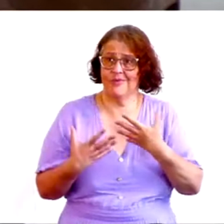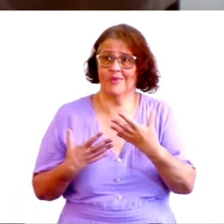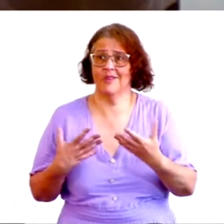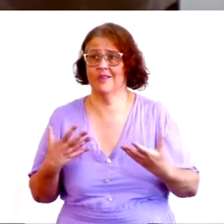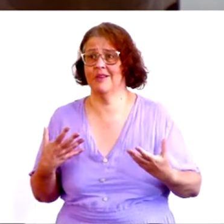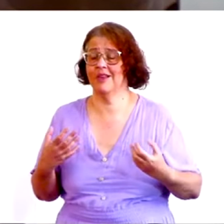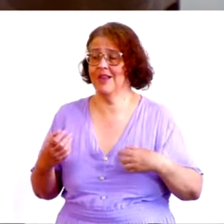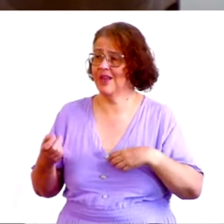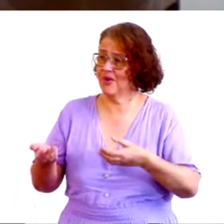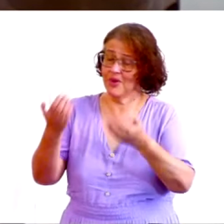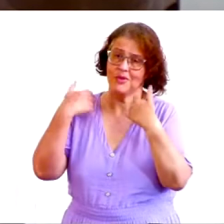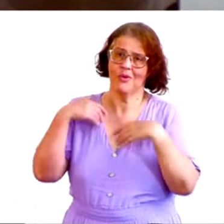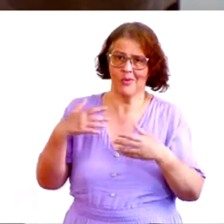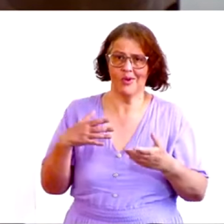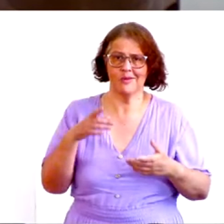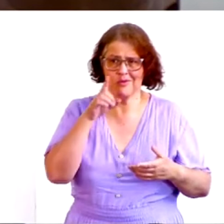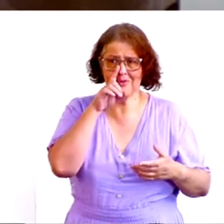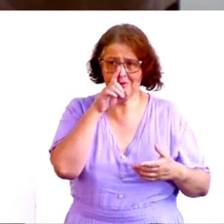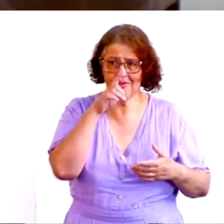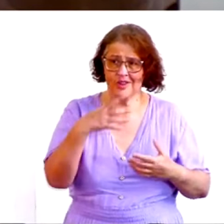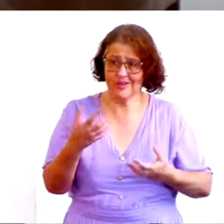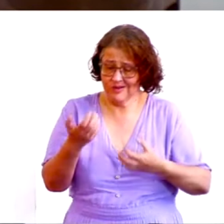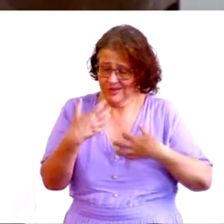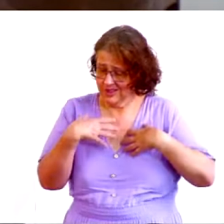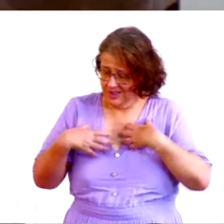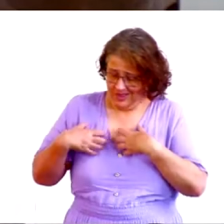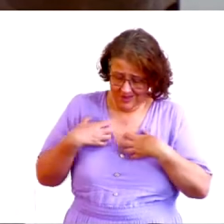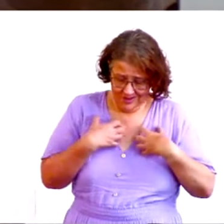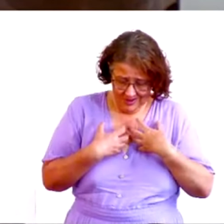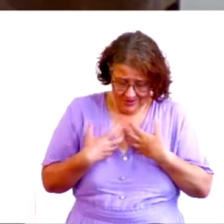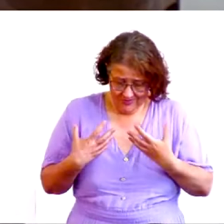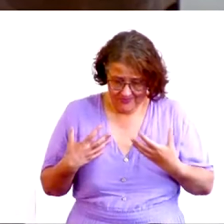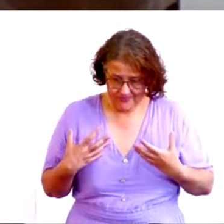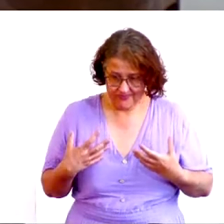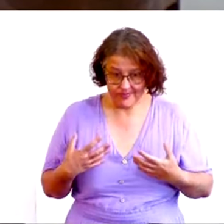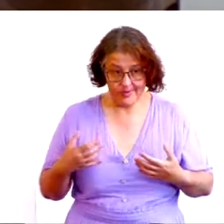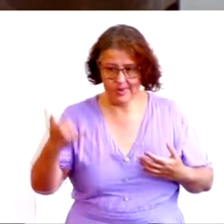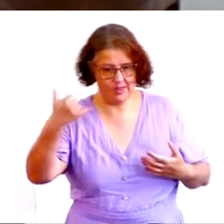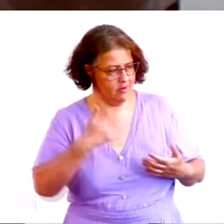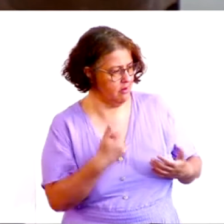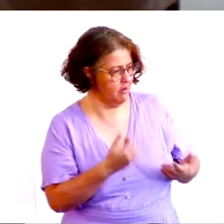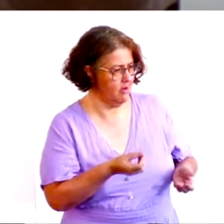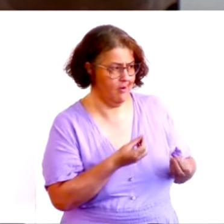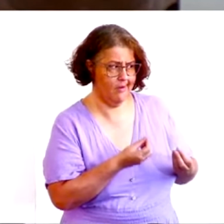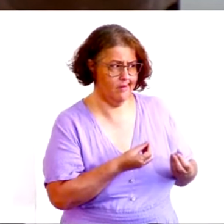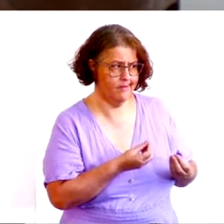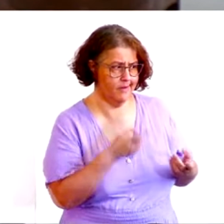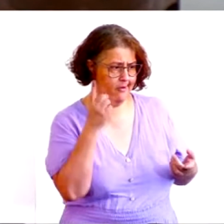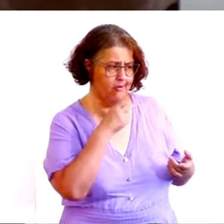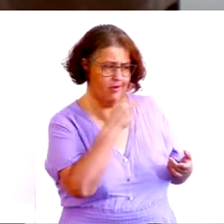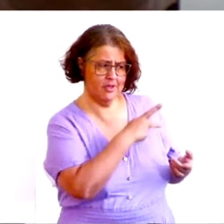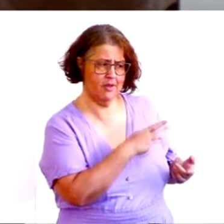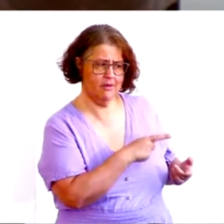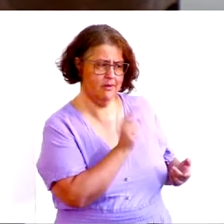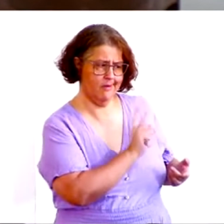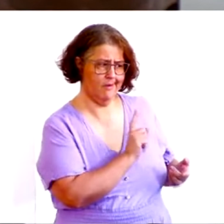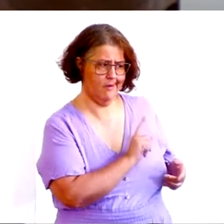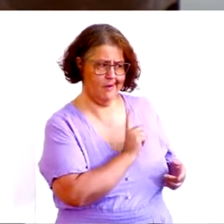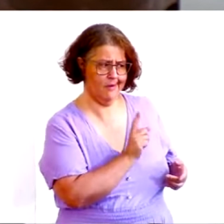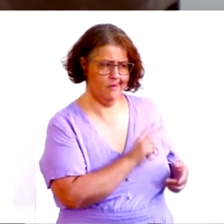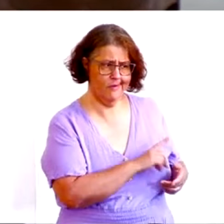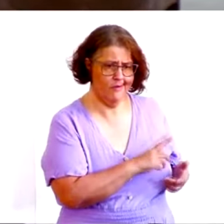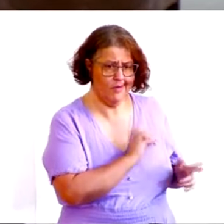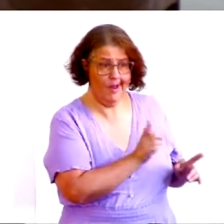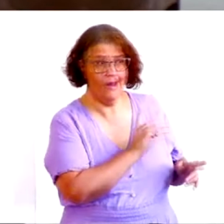internas no Comando Militar de Davi e alguns dizem Davi não vai ser possível não é possível Davi os filisteus são muito